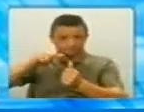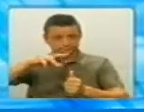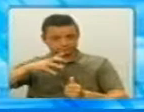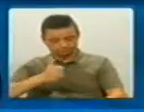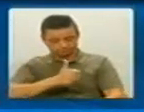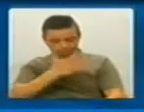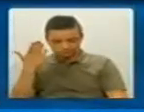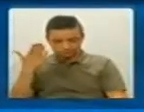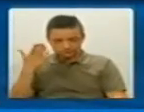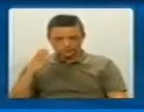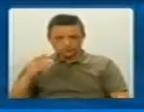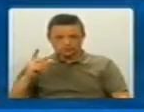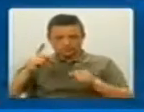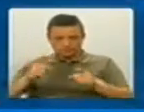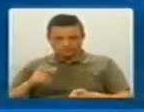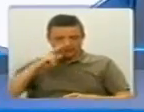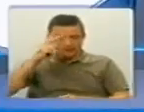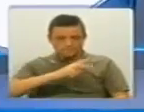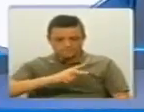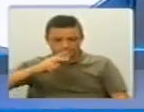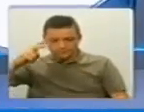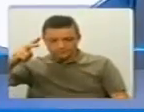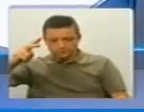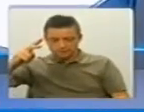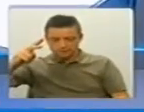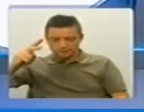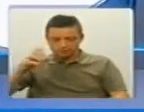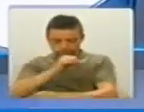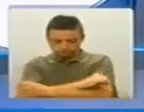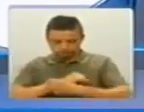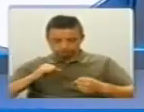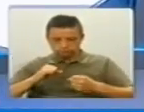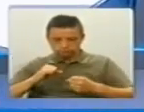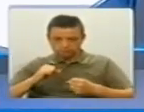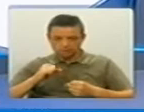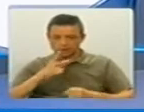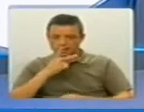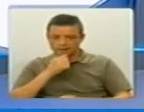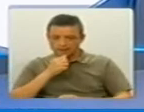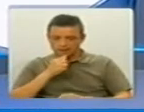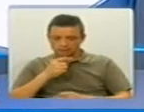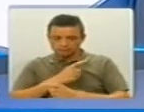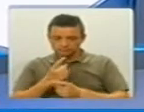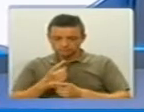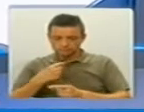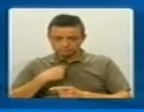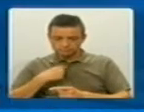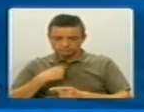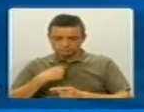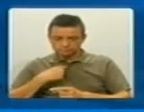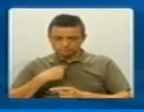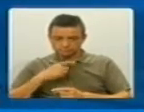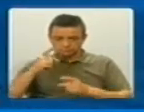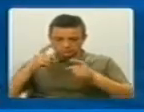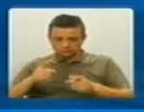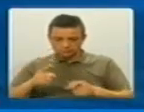Bom dia, Cristina. Começamos hoje a nossa viagem com grandes explosões enterradas na areia. E se não te importares, os nossos telespectadores lá em casa também não se importarem,